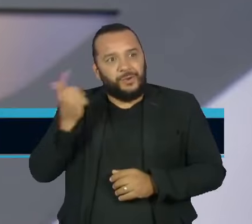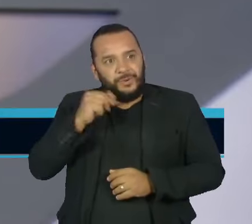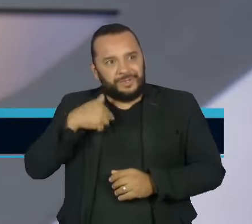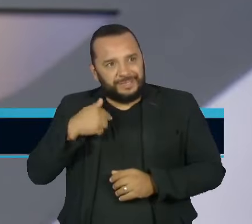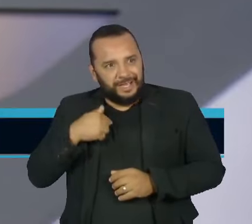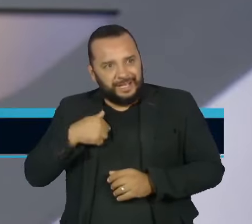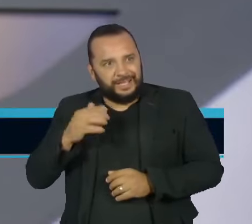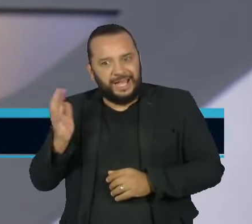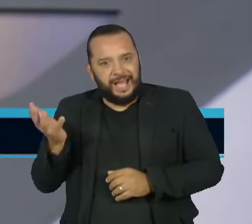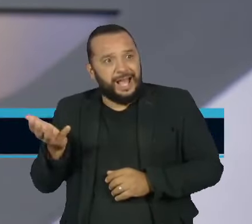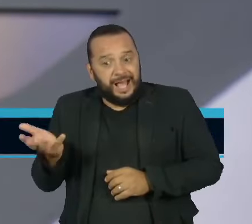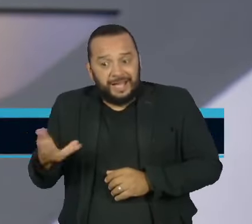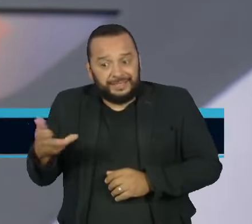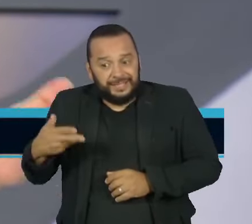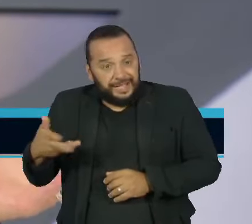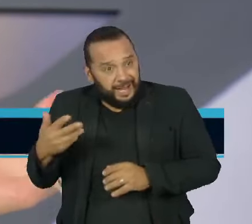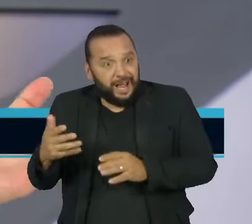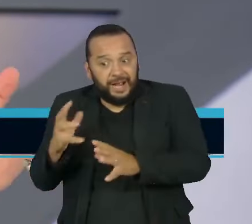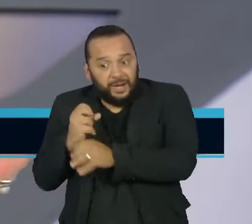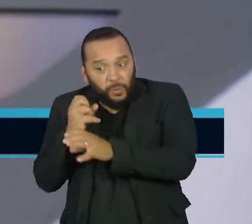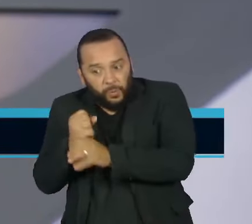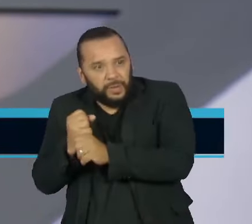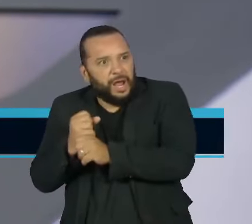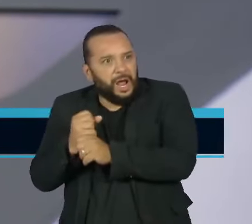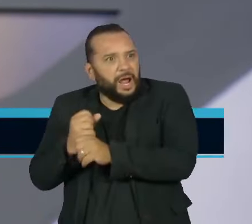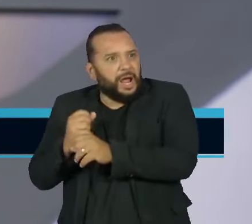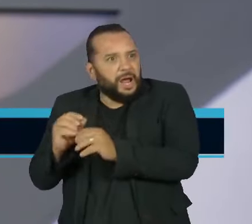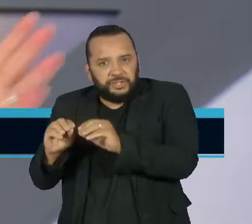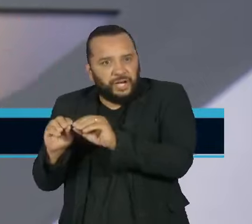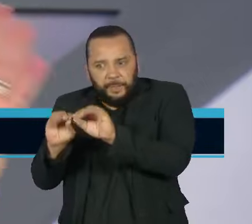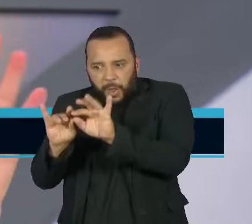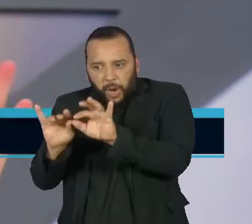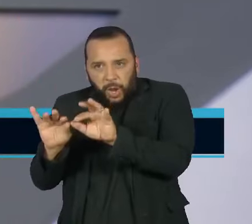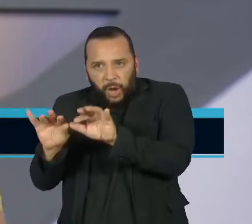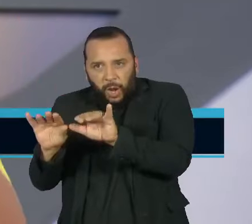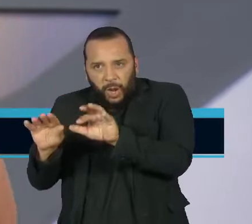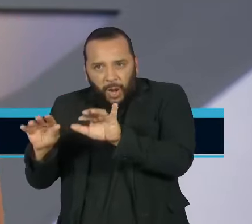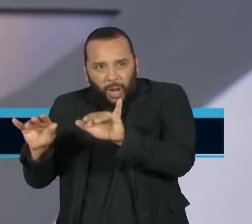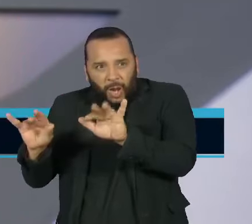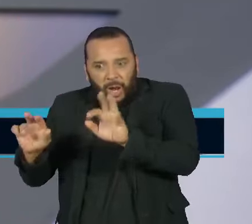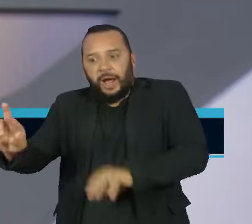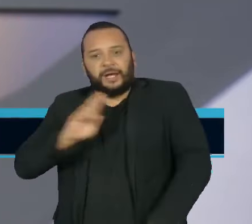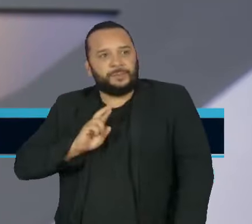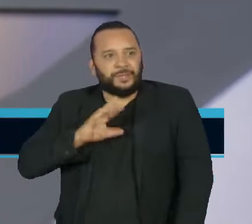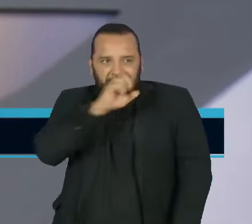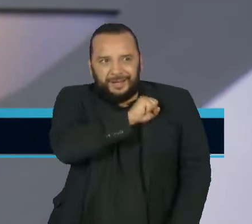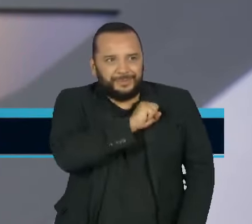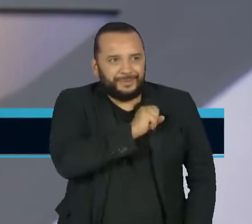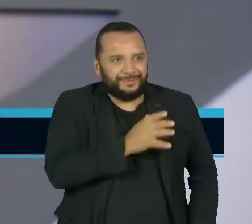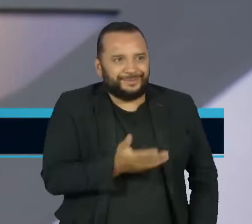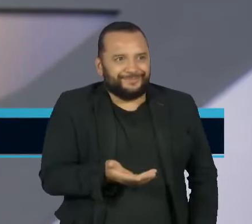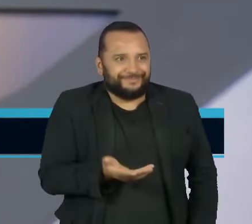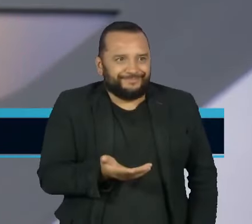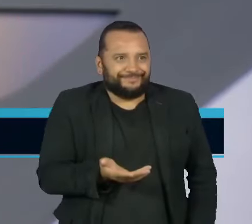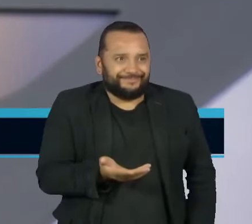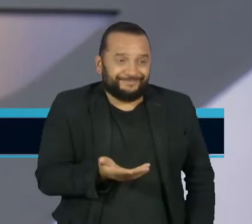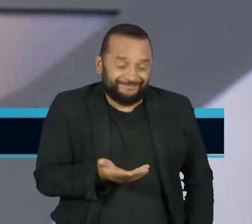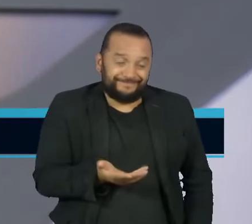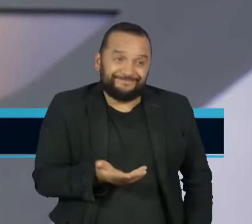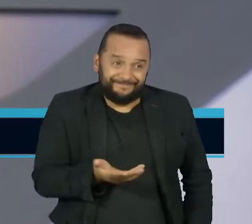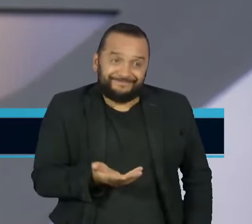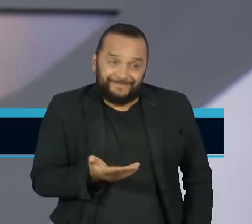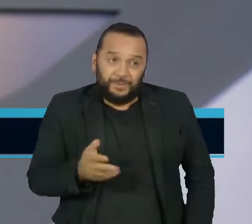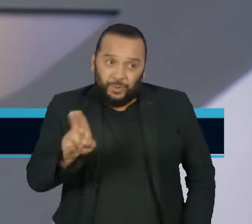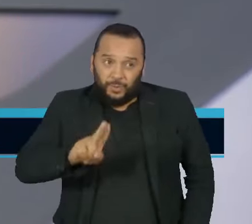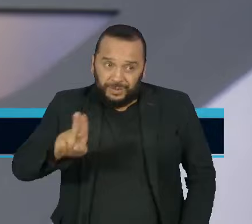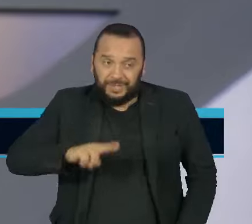mudança muito importante daqui paraa frente usando tudo isso para para não só para antibiótico mas para novos fármacos eh ela